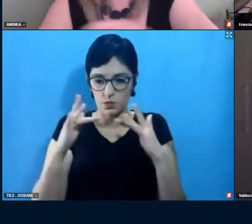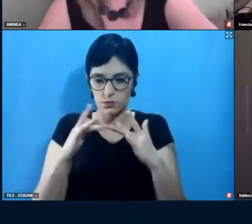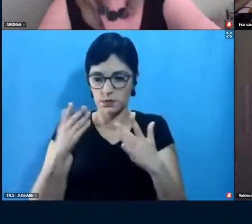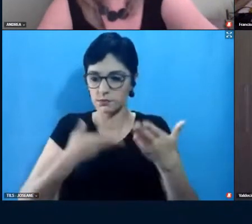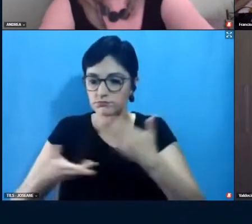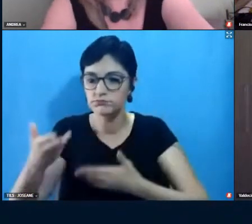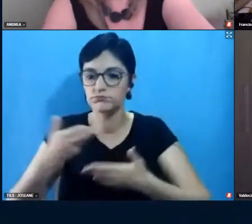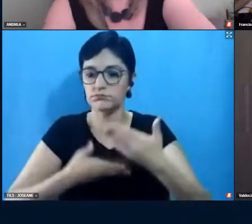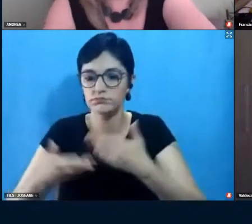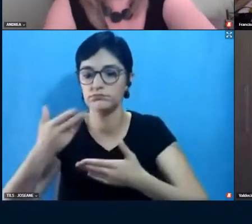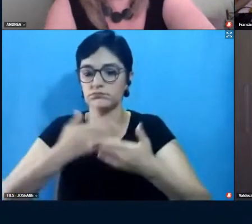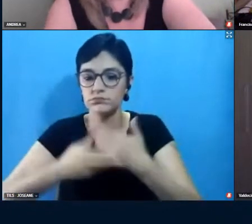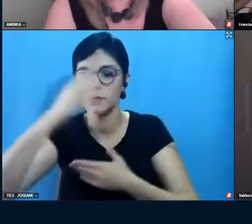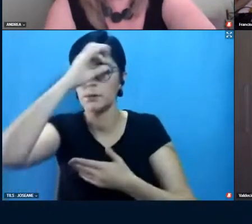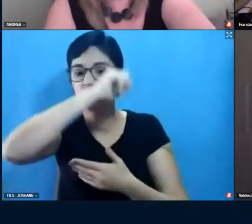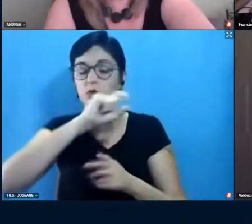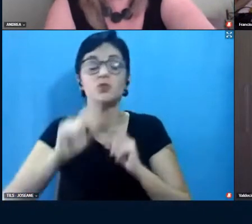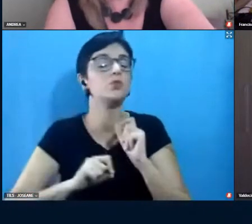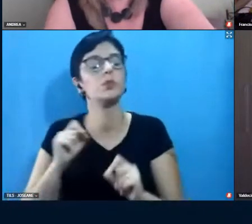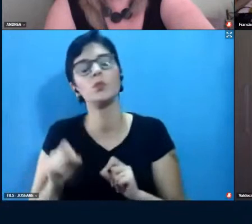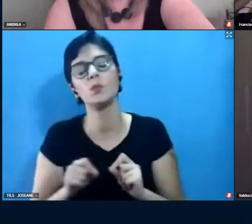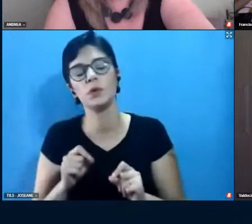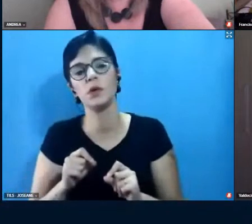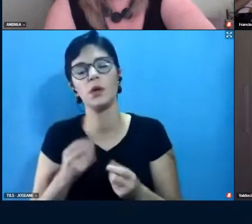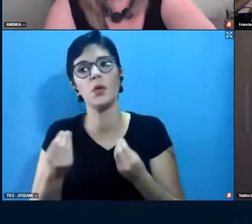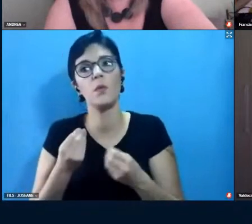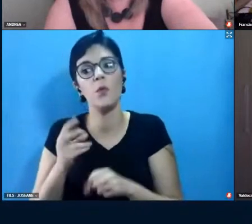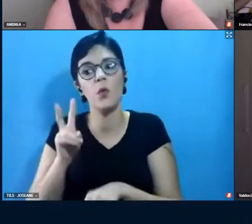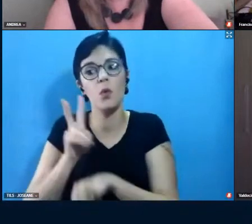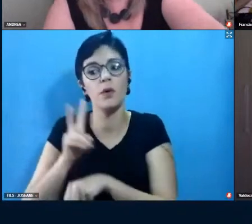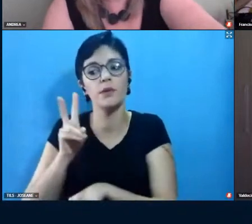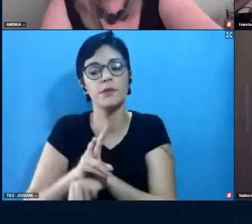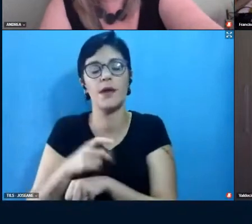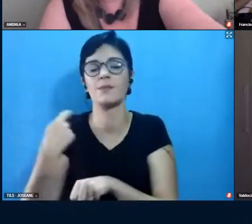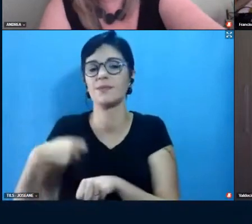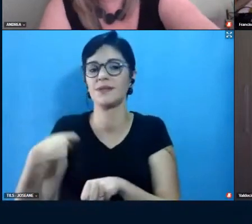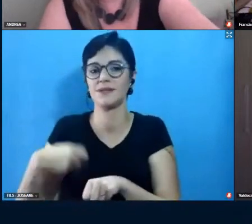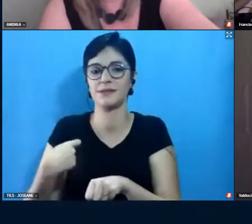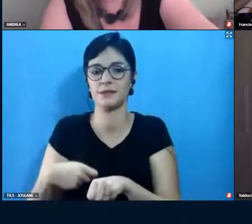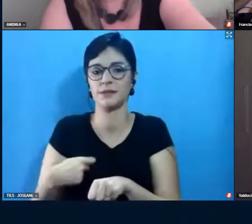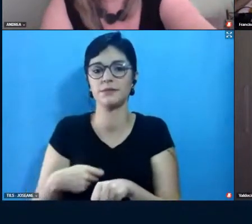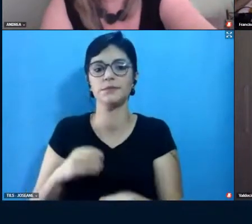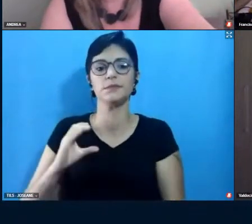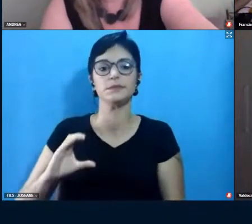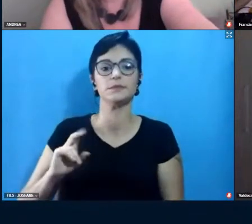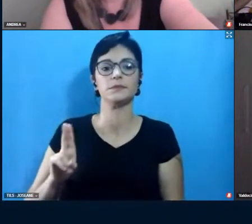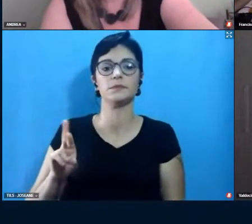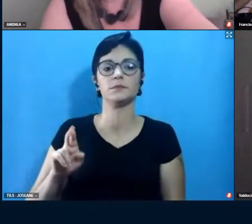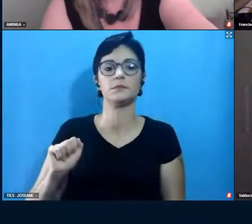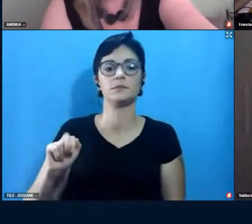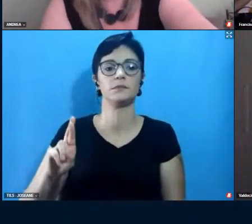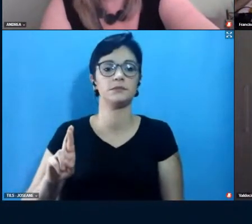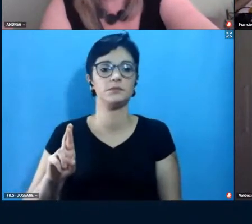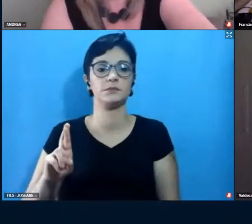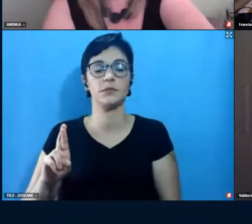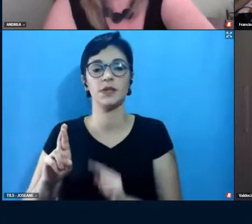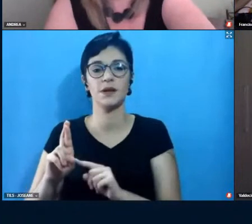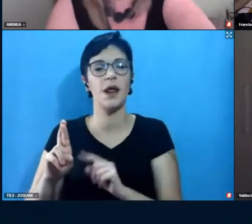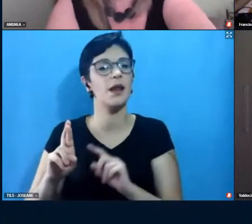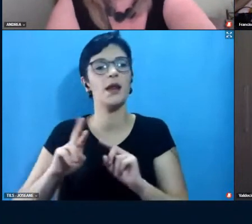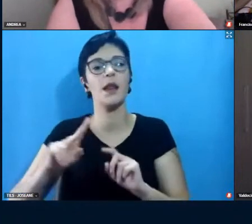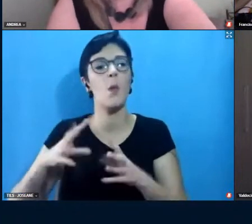da comunidade foi a questão também do cuidado, do curar, da palavra curar no sentido de curadoria,